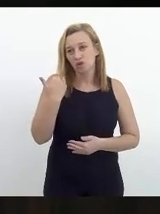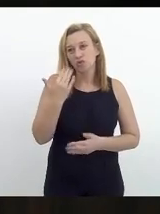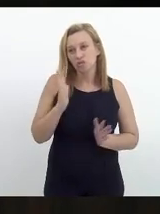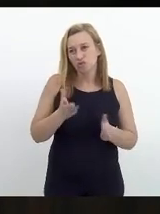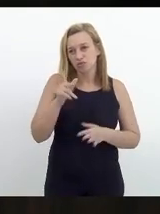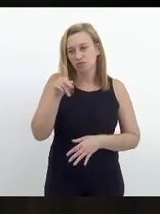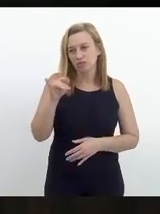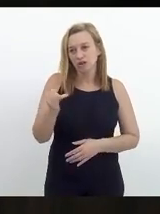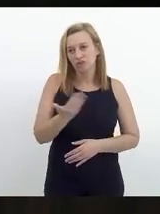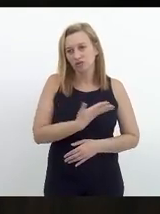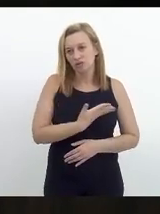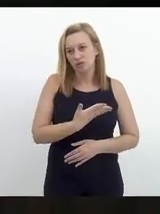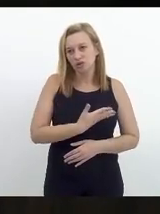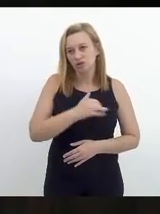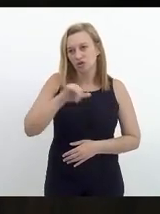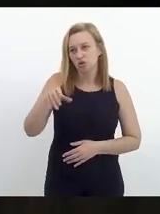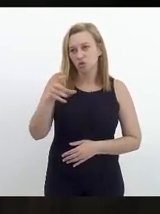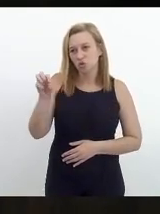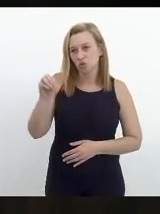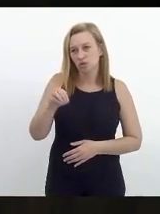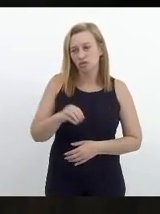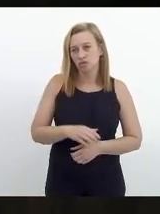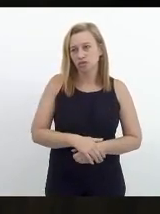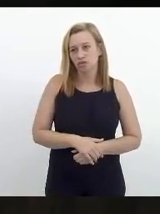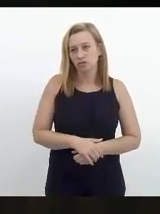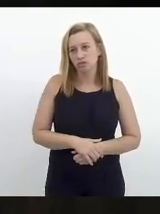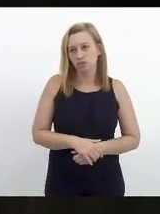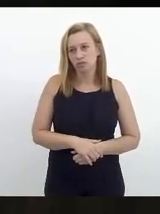nosso querido amigo Jalmir.